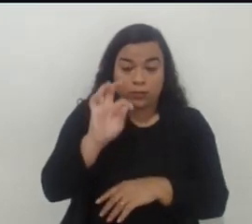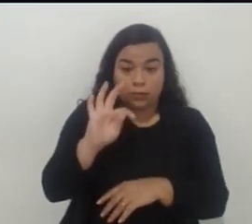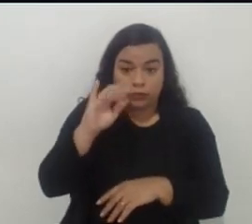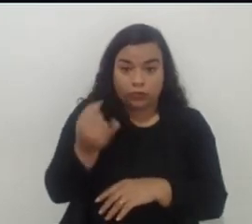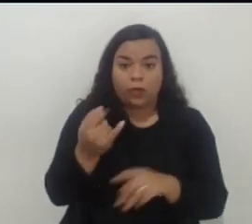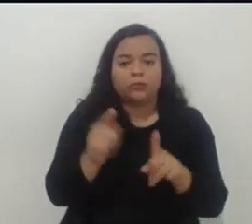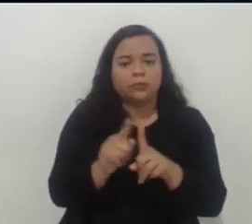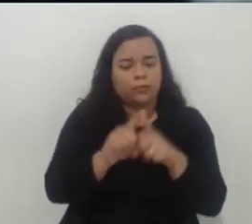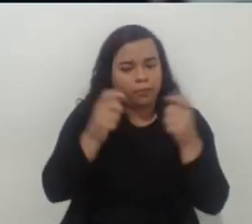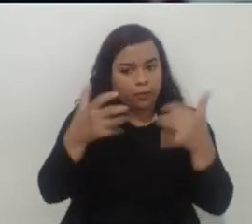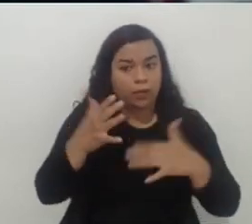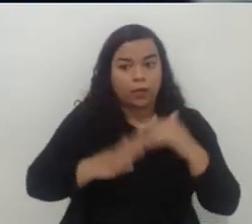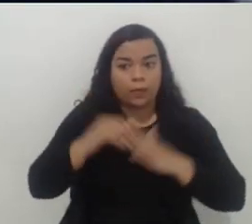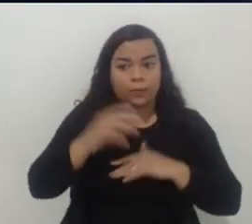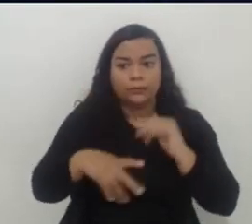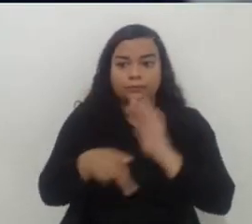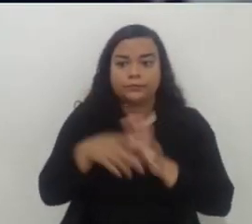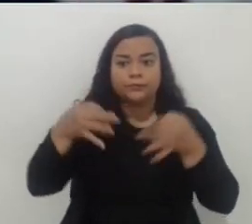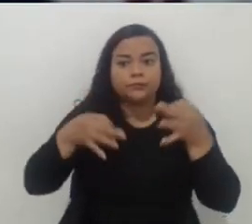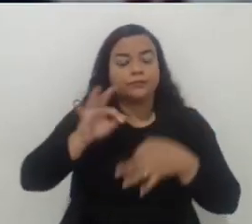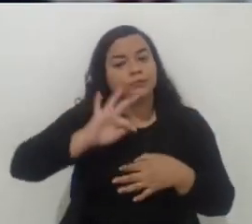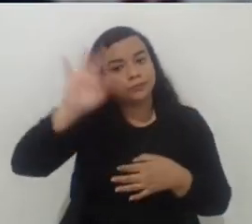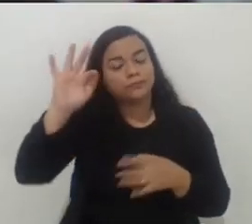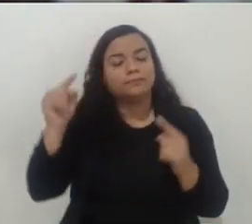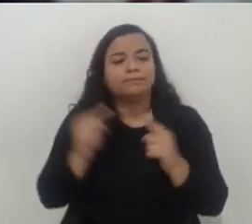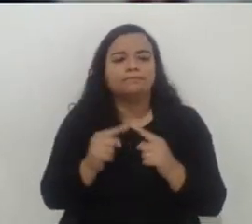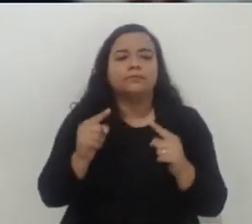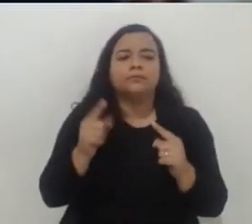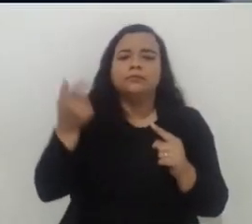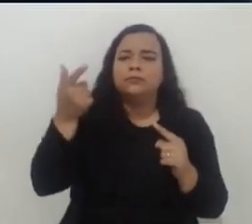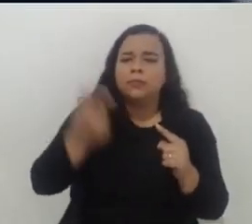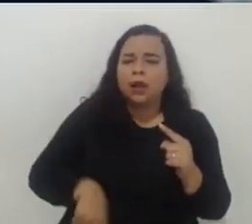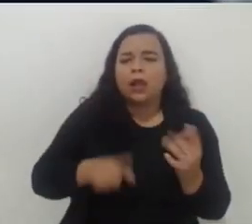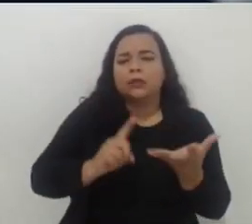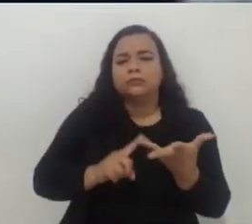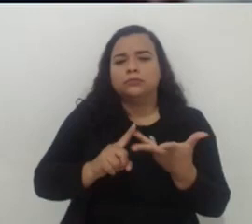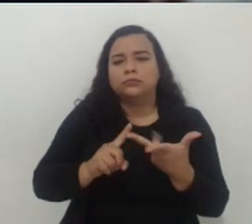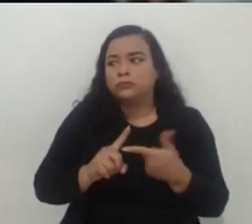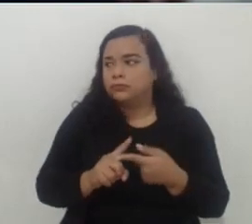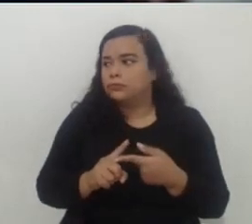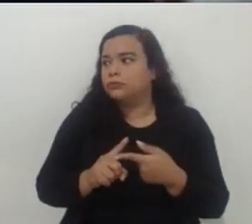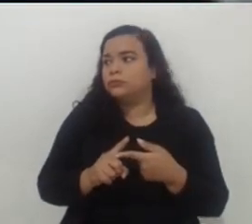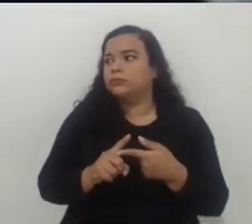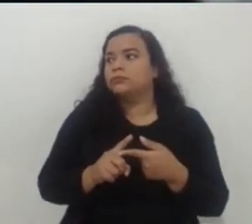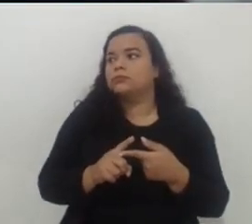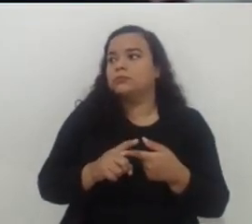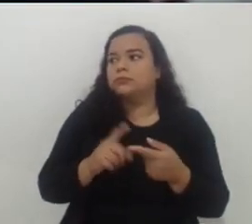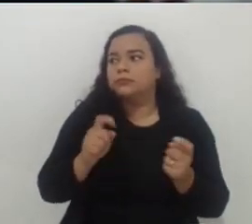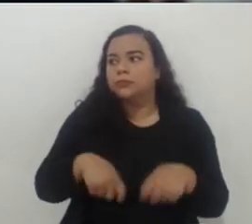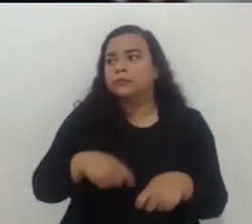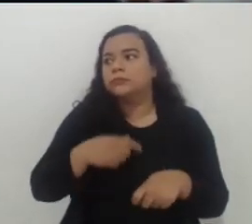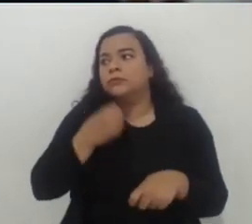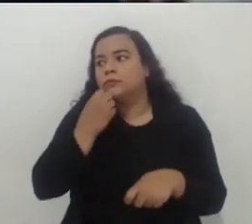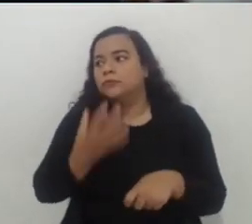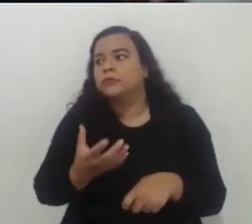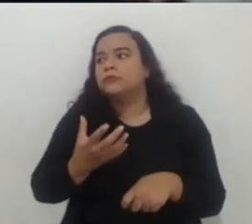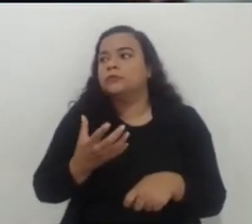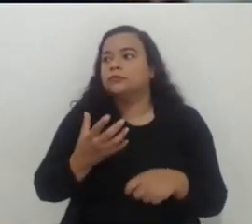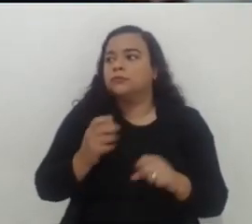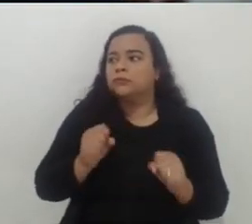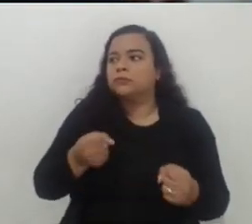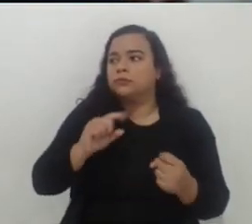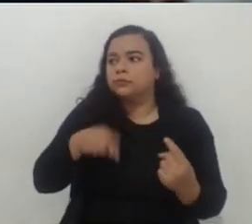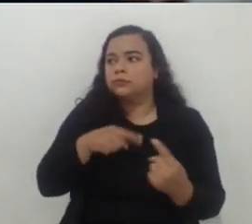Justiça Federal. Além dessas questões, que por mais boa vontade que eu tenha de